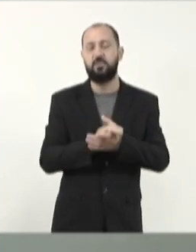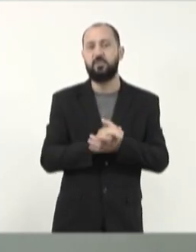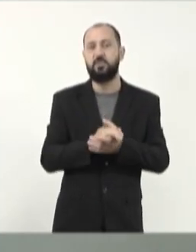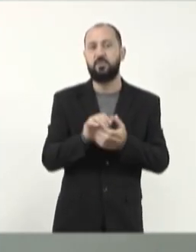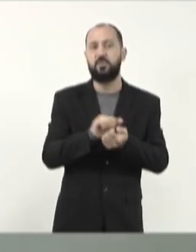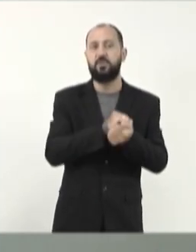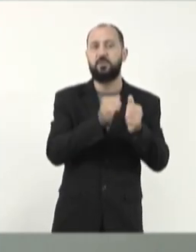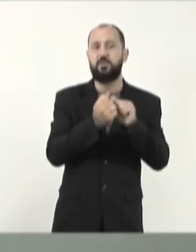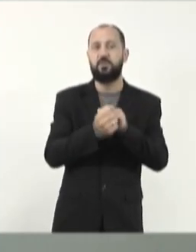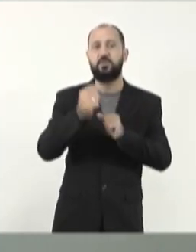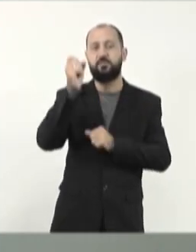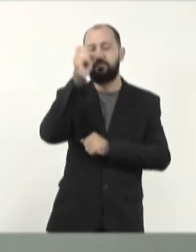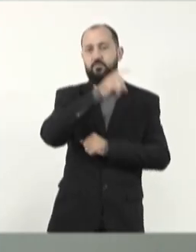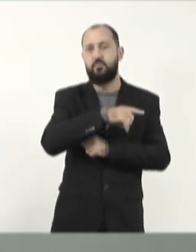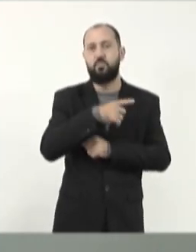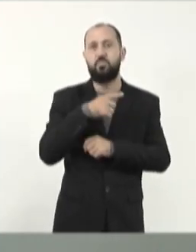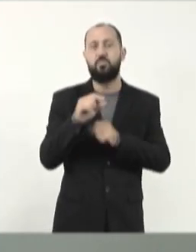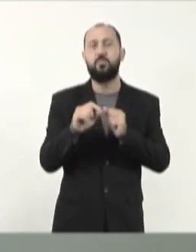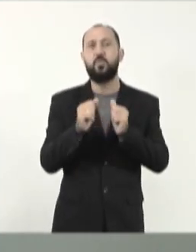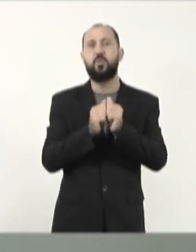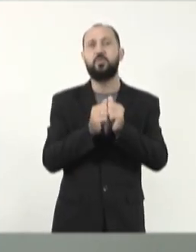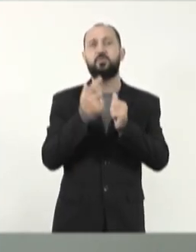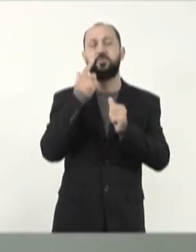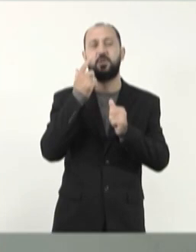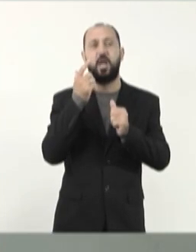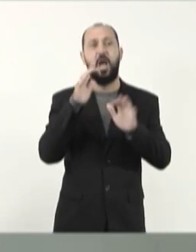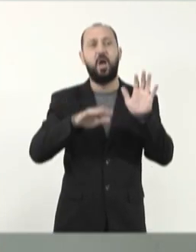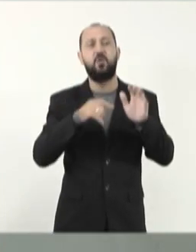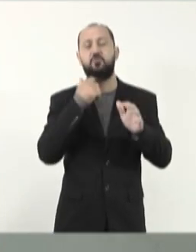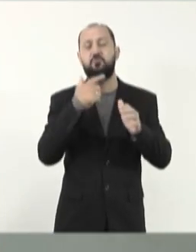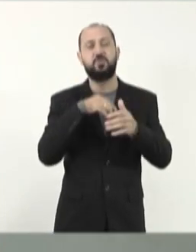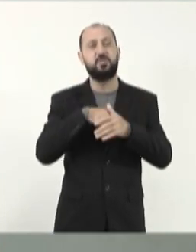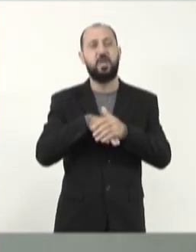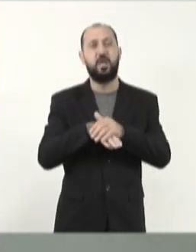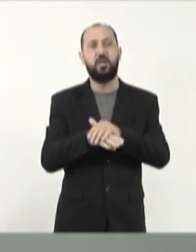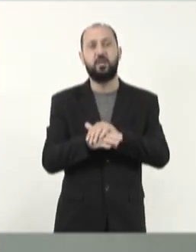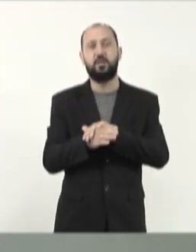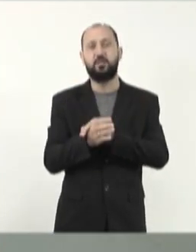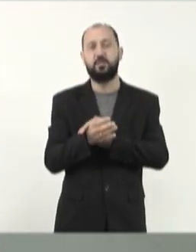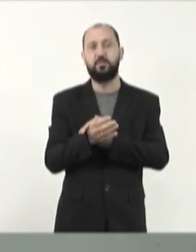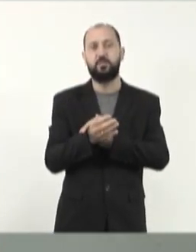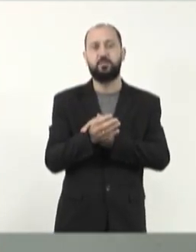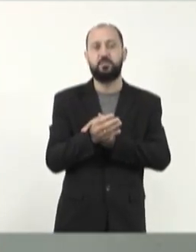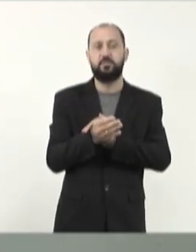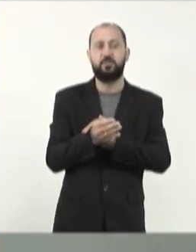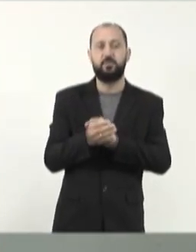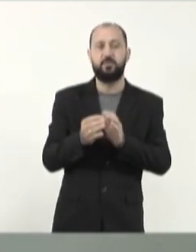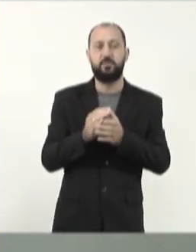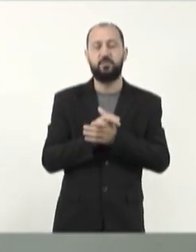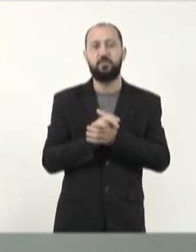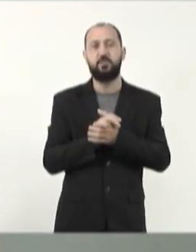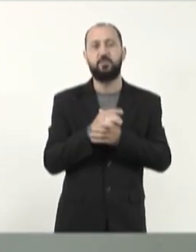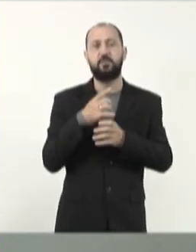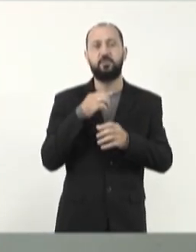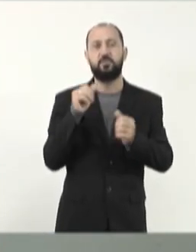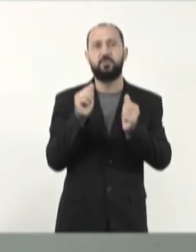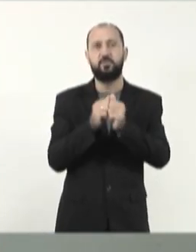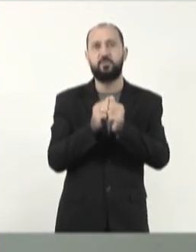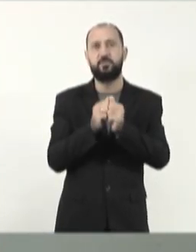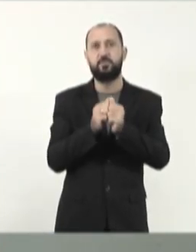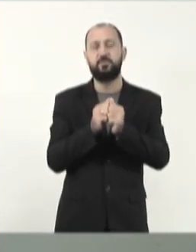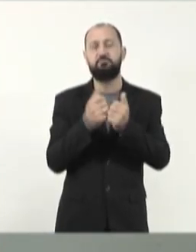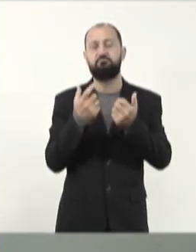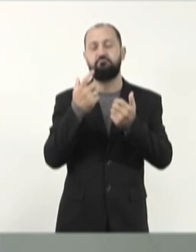se adaptar, é muito difícil adaptar, né? Mas muitas pessoas conseguem se adaptar a isso tudo. E a TPS ela